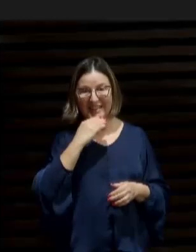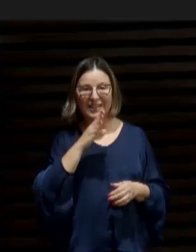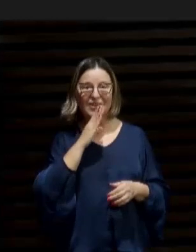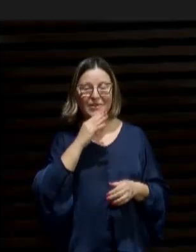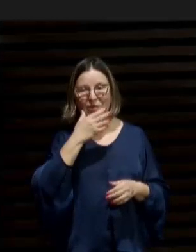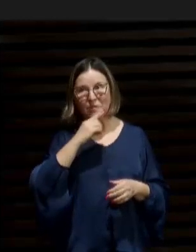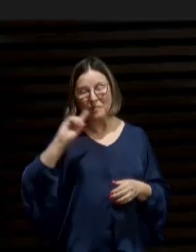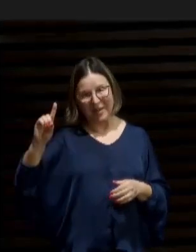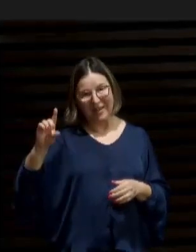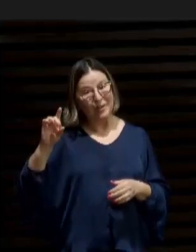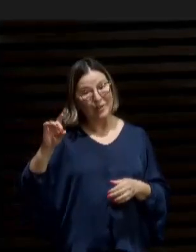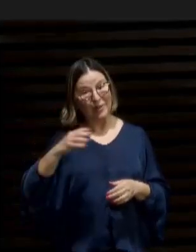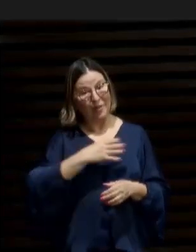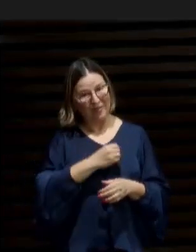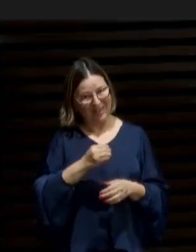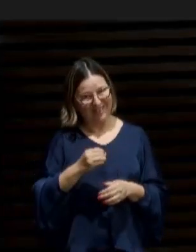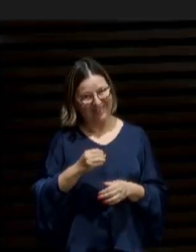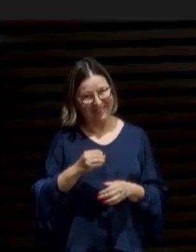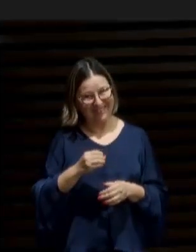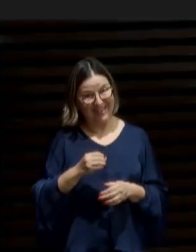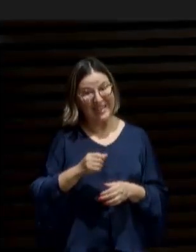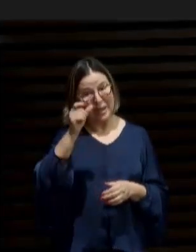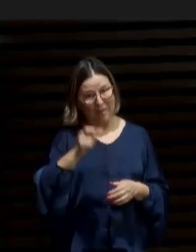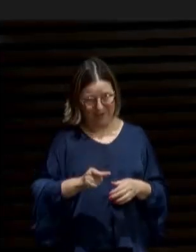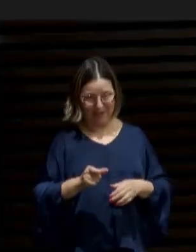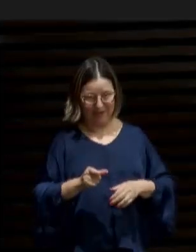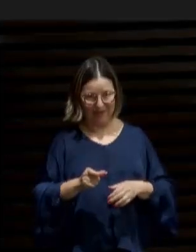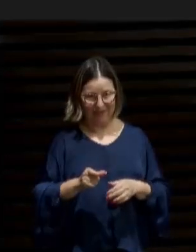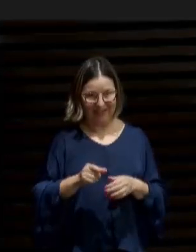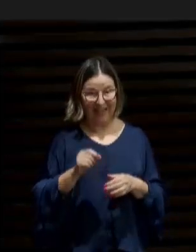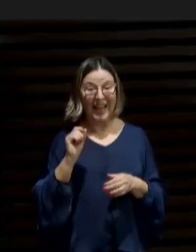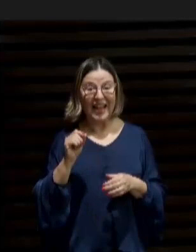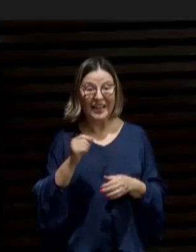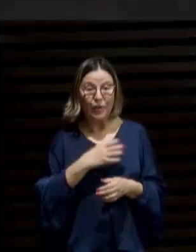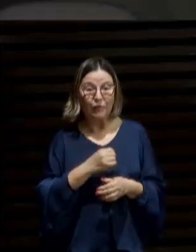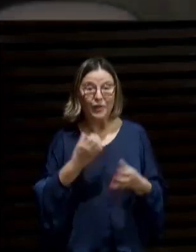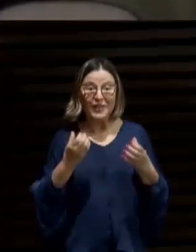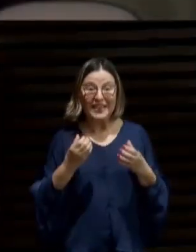Pai, senão o Filho, e aquele a quem o Filho o quiser revelar.